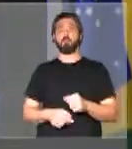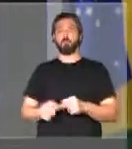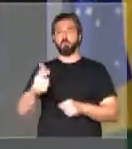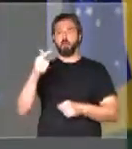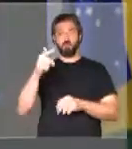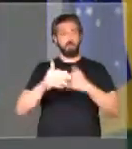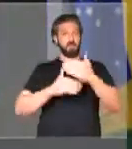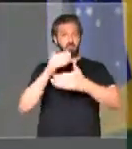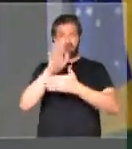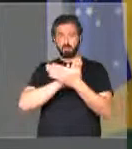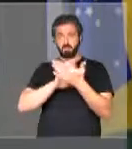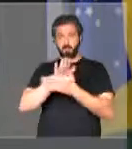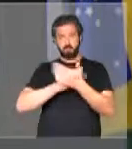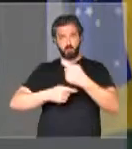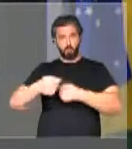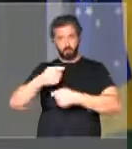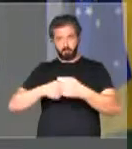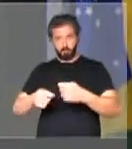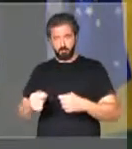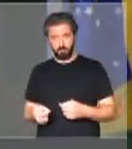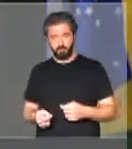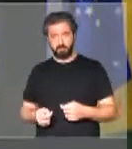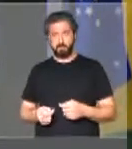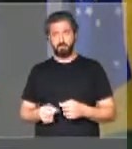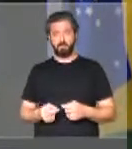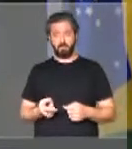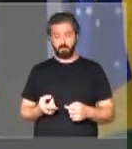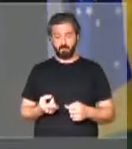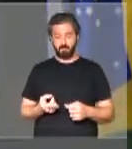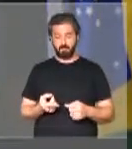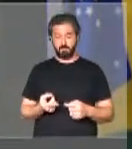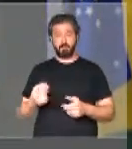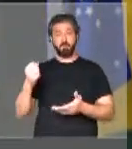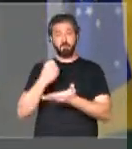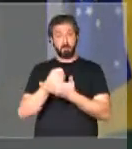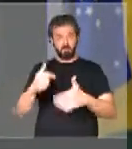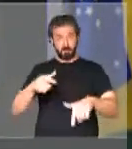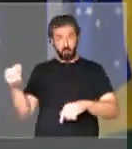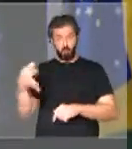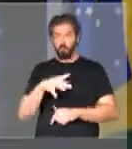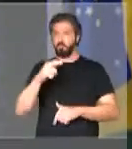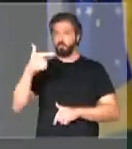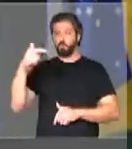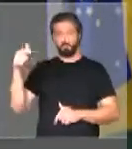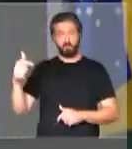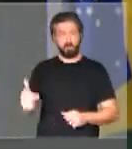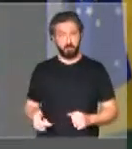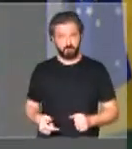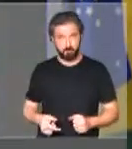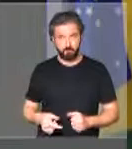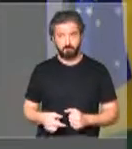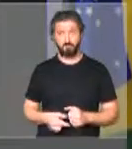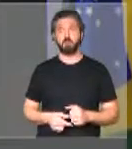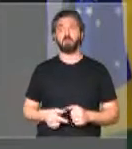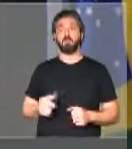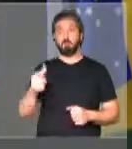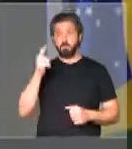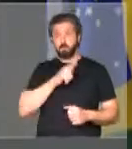trará desenvolvimento econômico, não fará geração de emprego, não